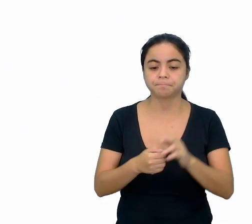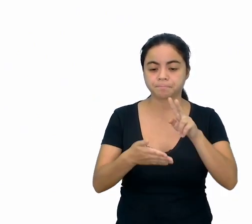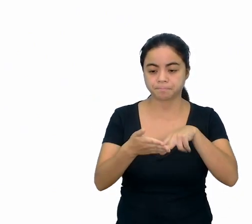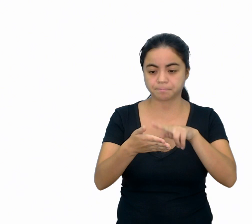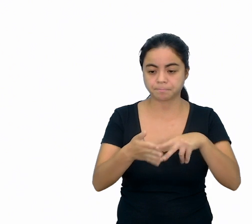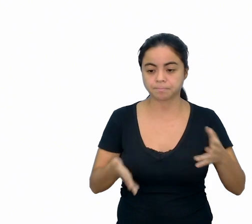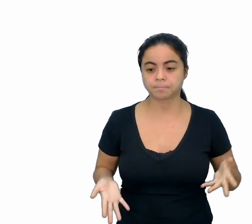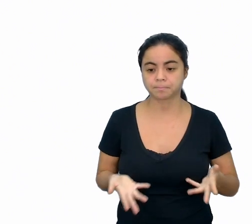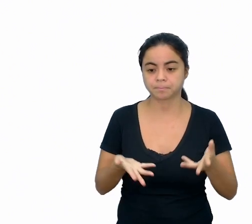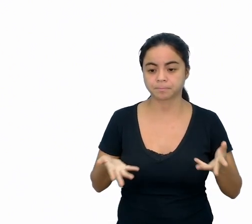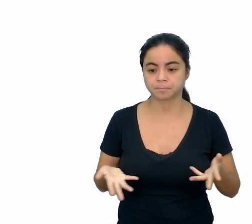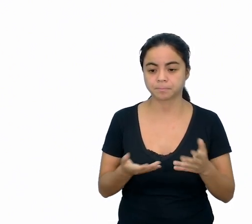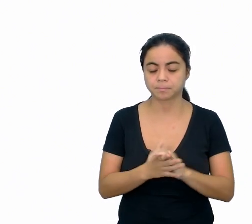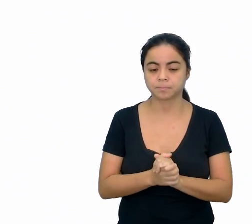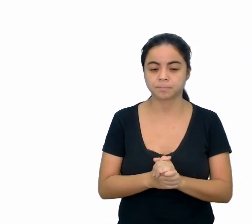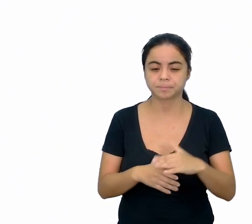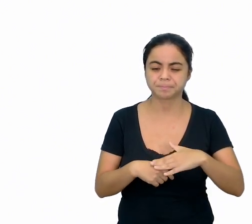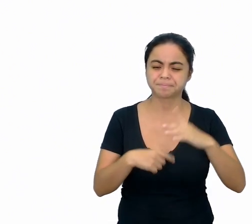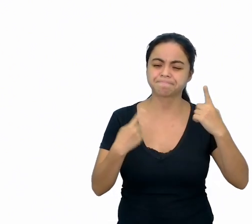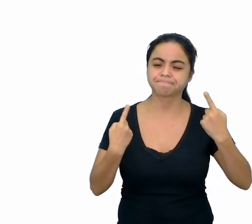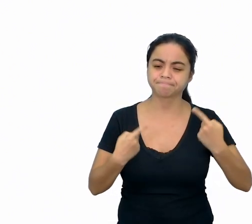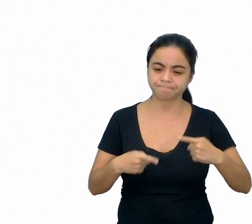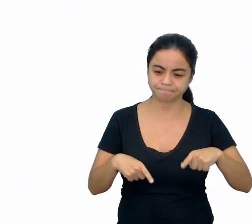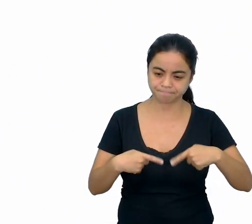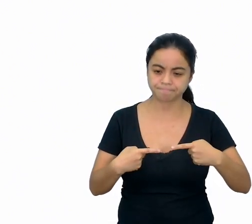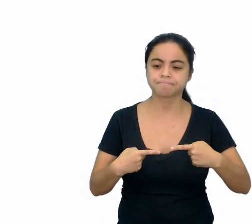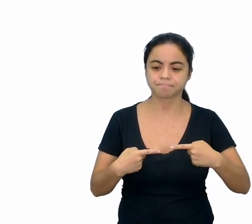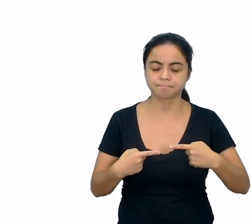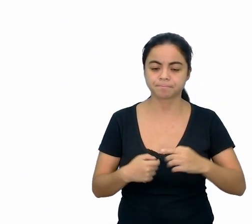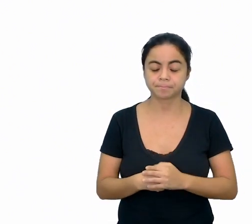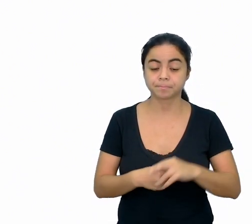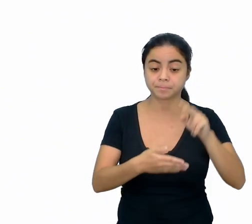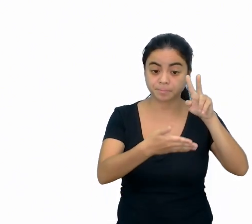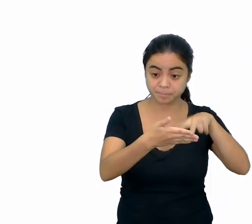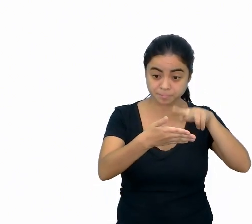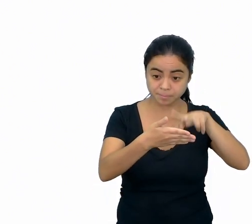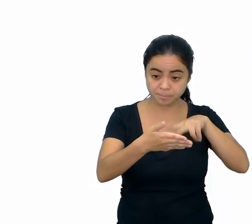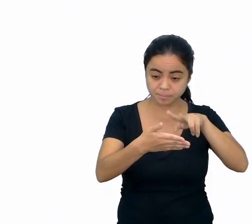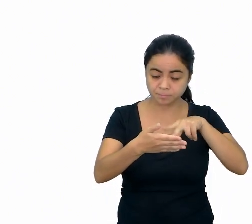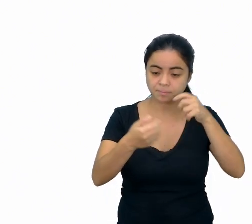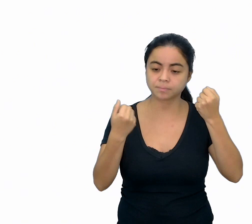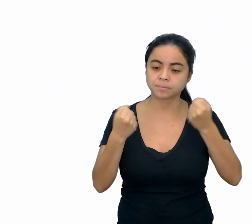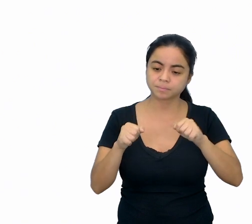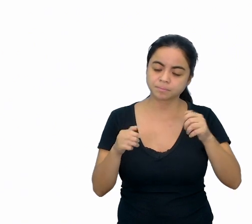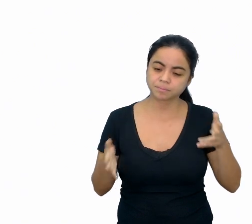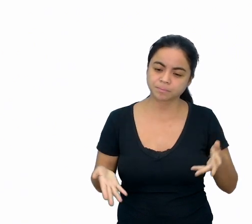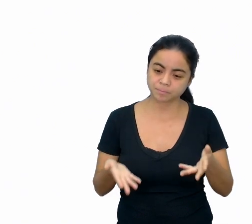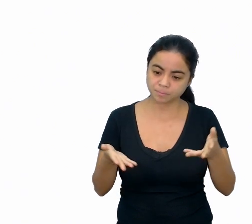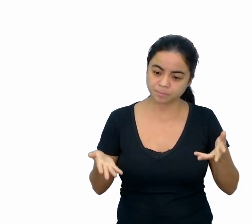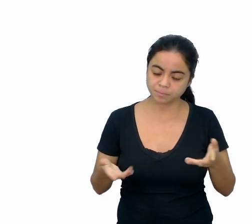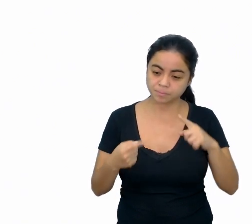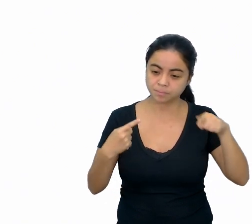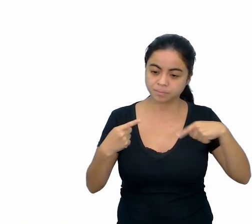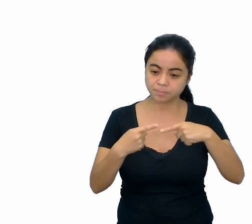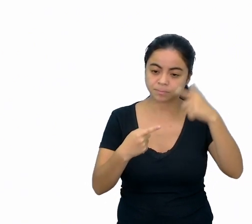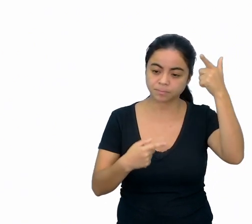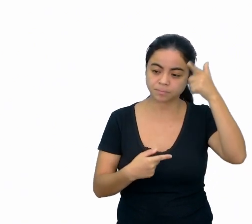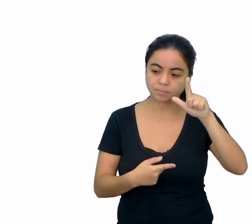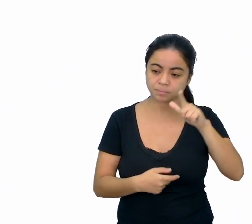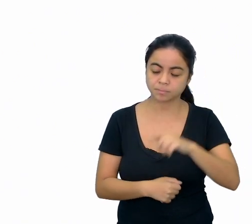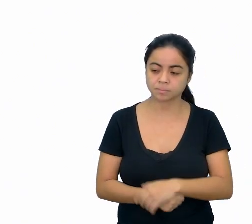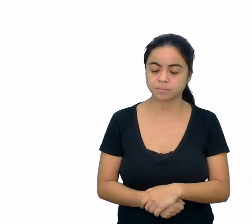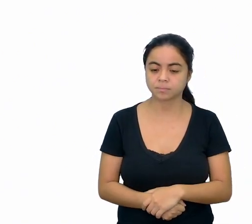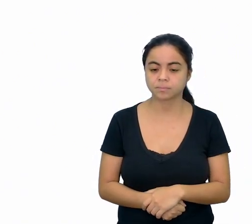é um dos nossos maiores desafios. E ler histórias pode contribuir para alcançar esse objetivo, não é mesmo?